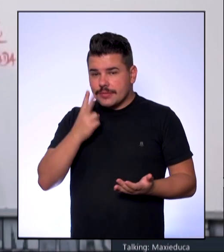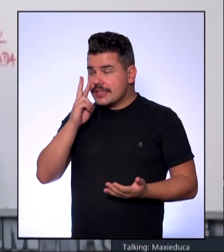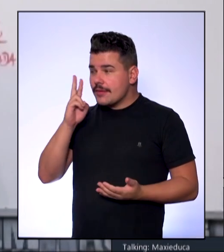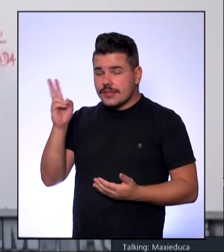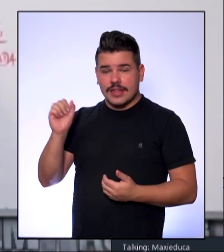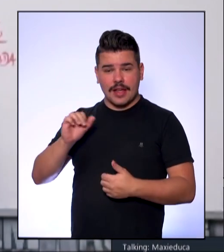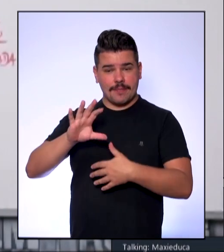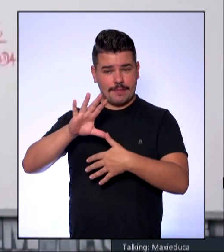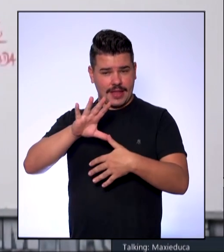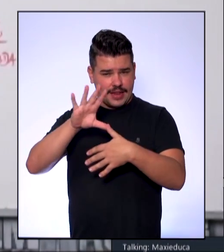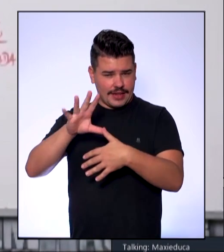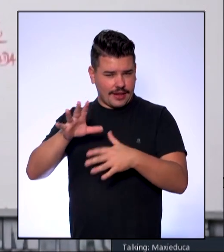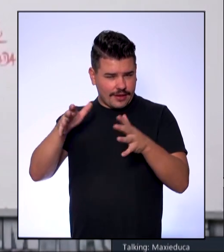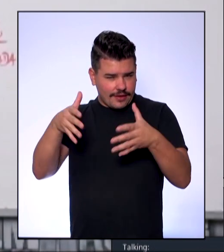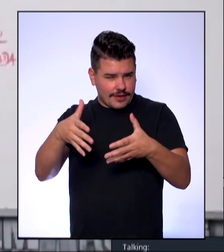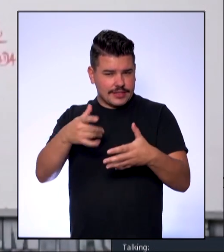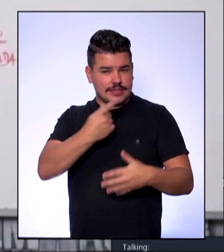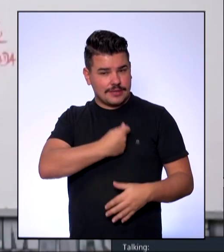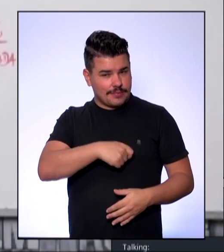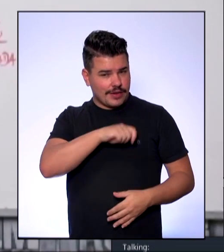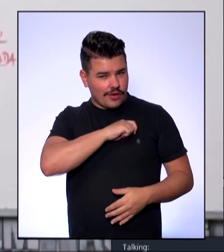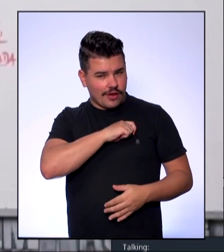América Espanhola